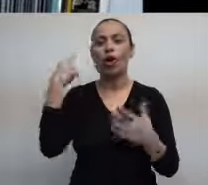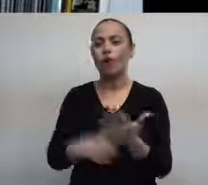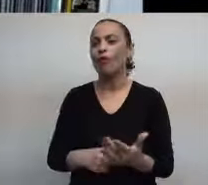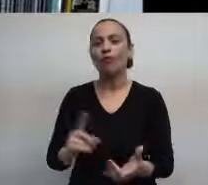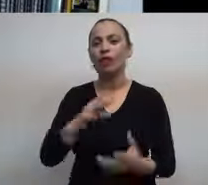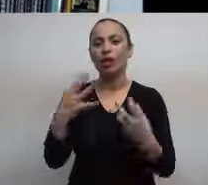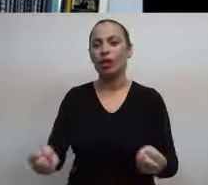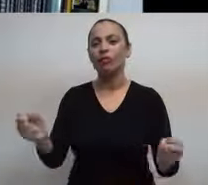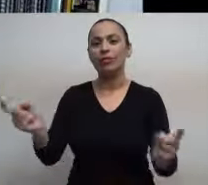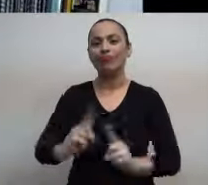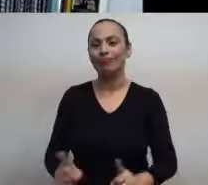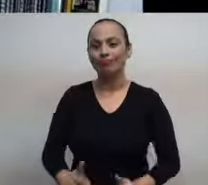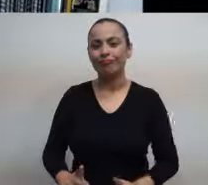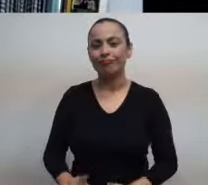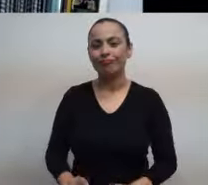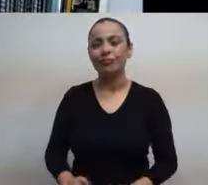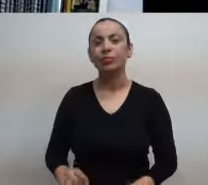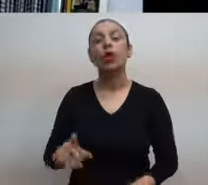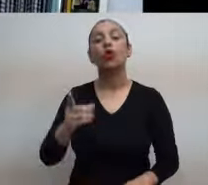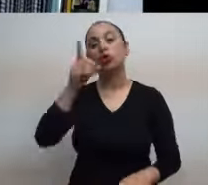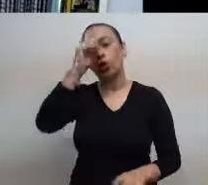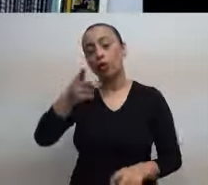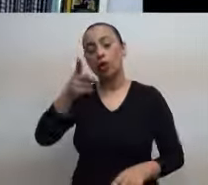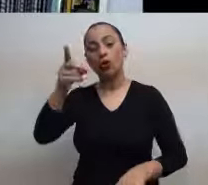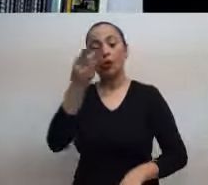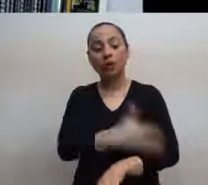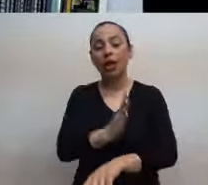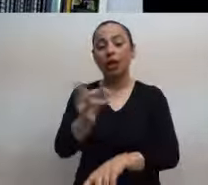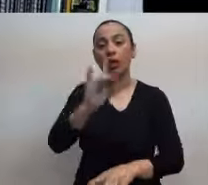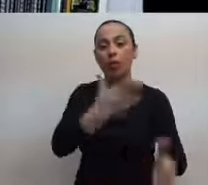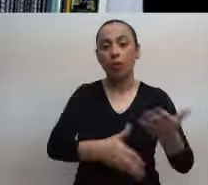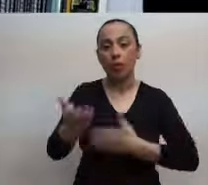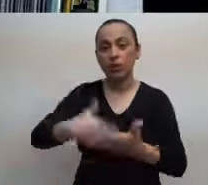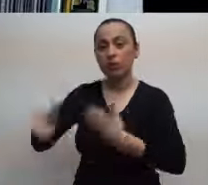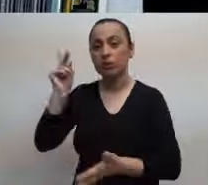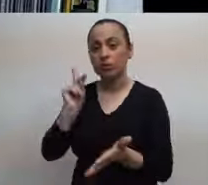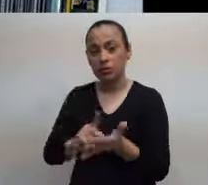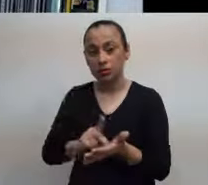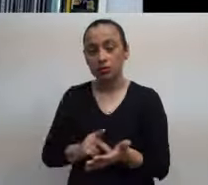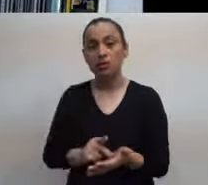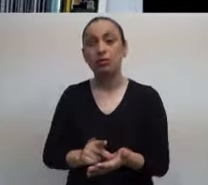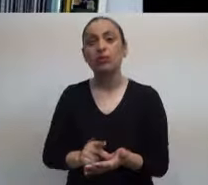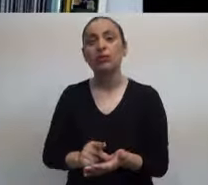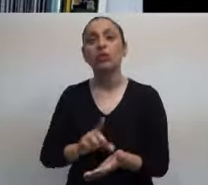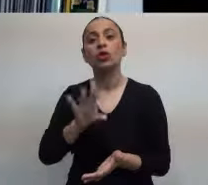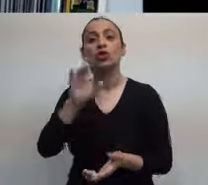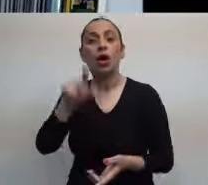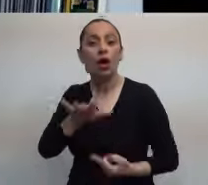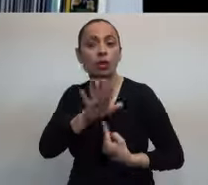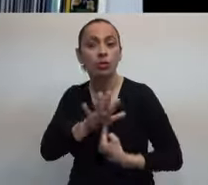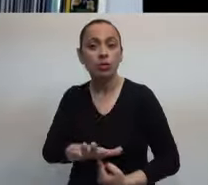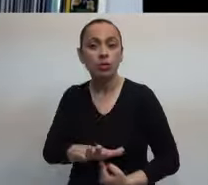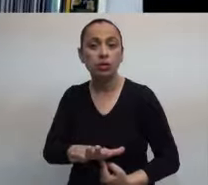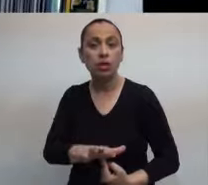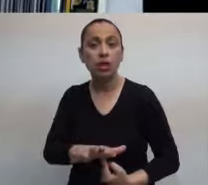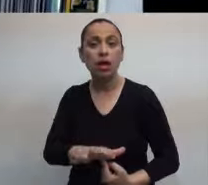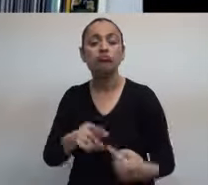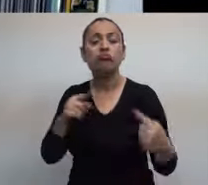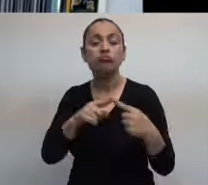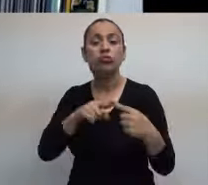domínio técnico não compartilhado, em verdade, só é apresentado e vendido o seu